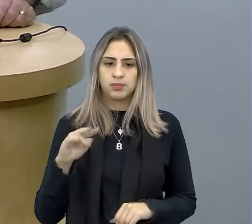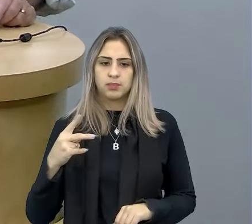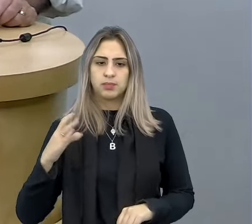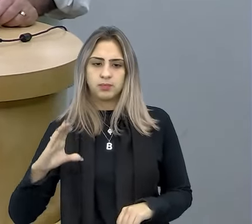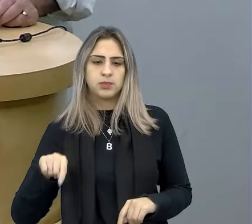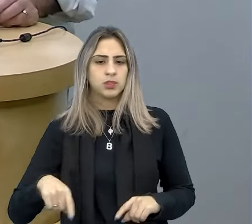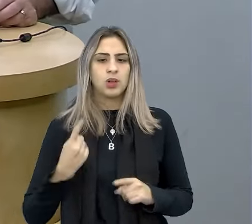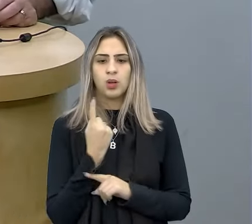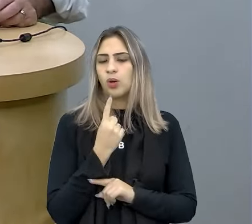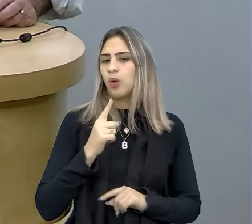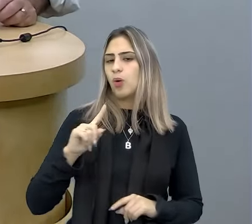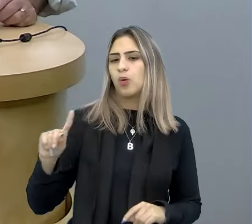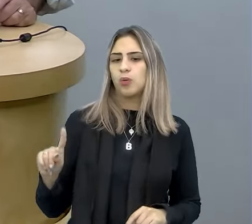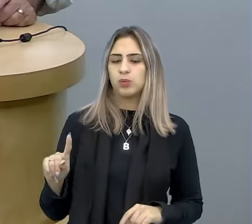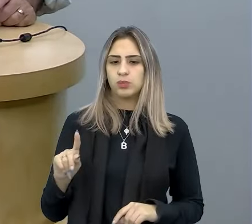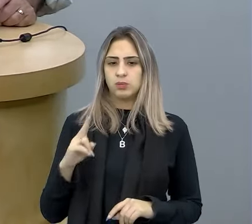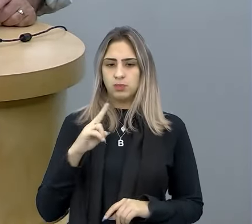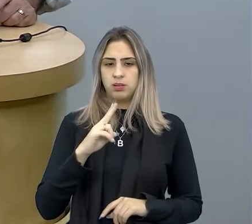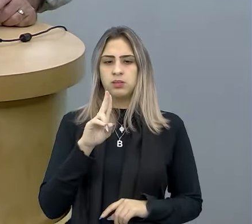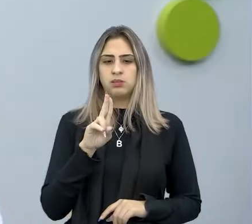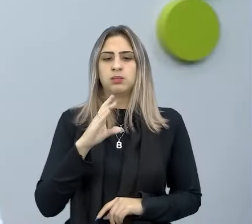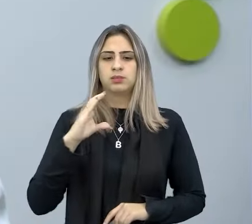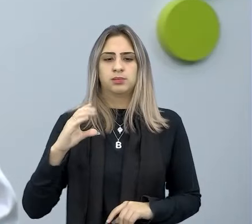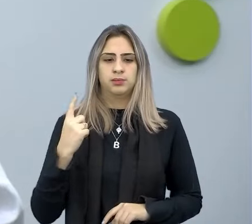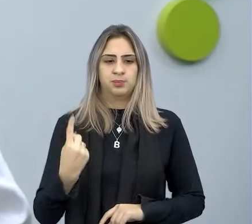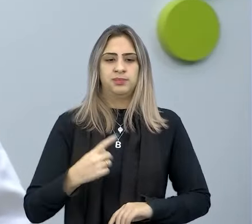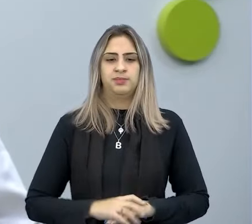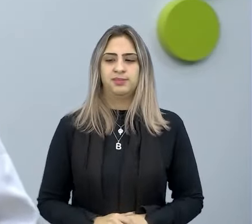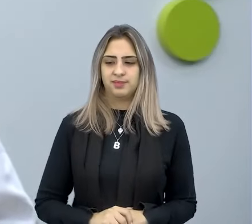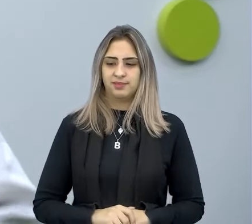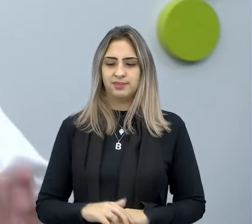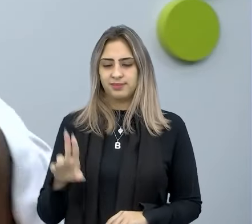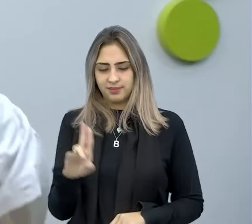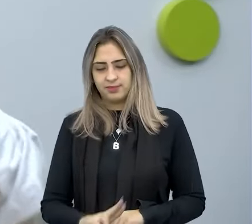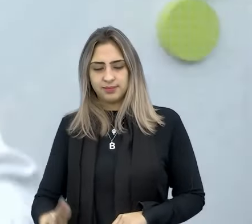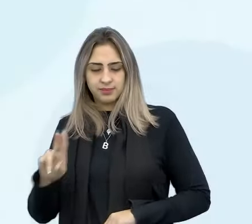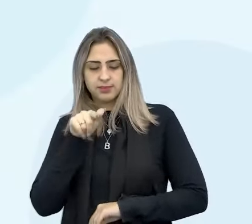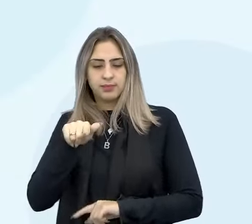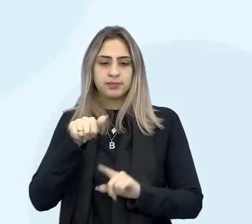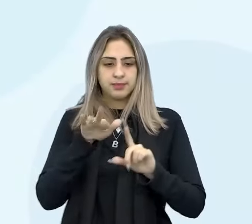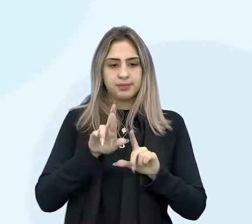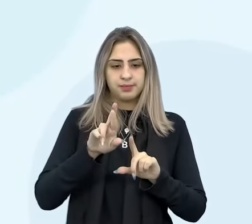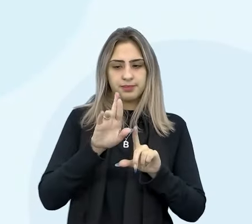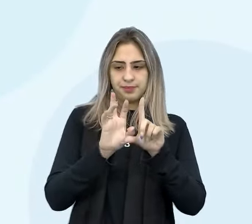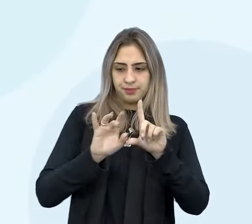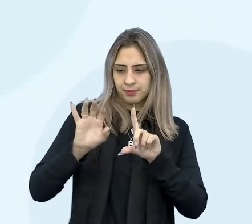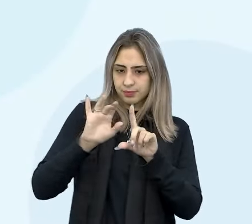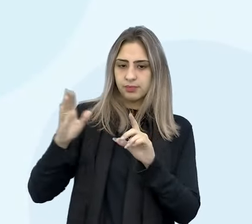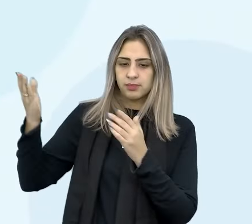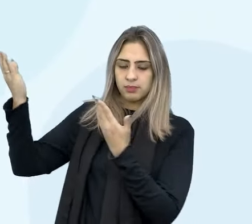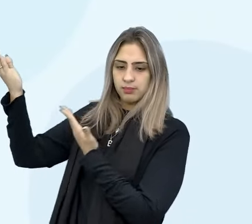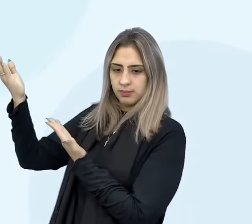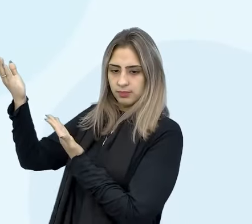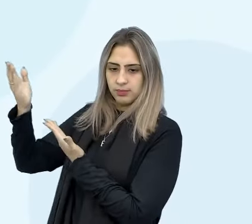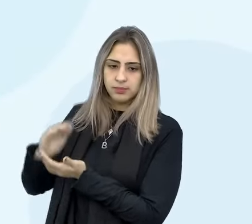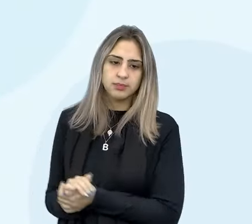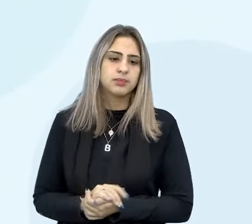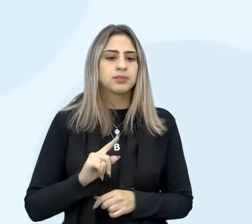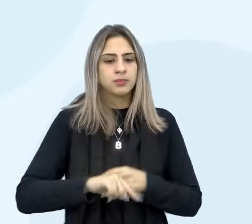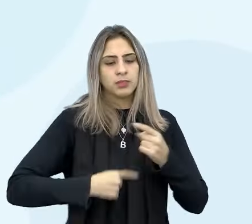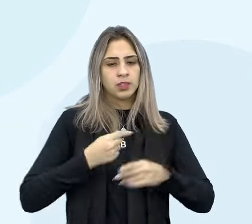a última, né, da UC1, né, Gisele? Utilizando esse QR Code que está aí na tela, o do